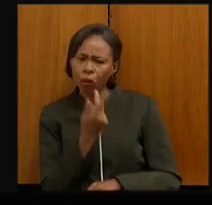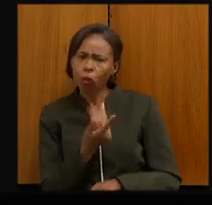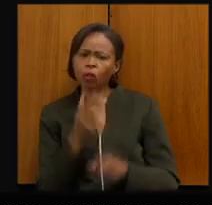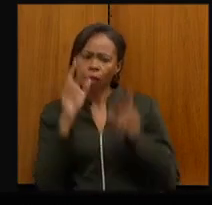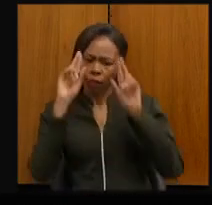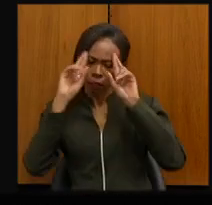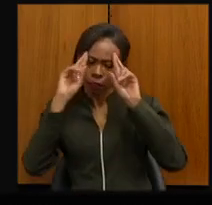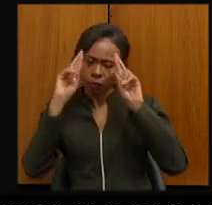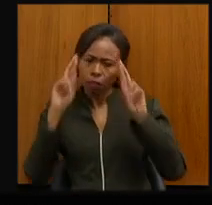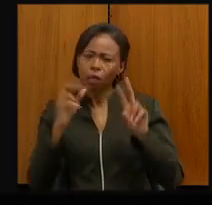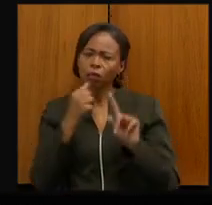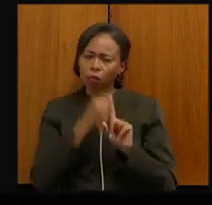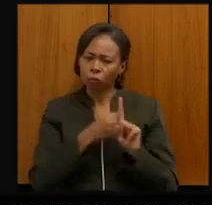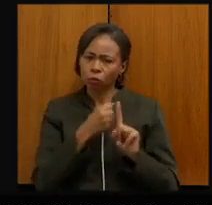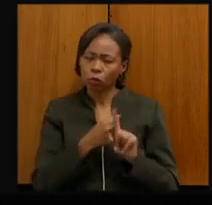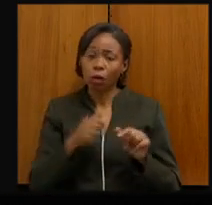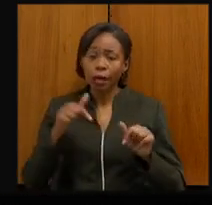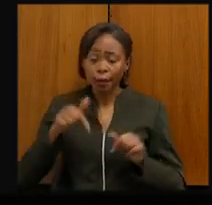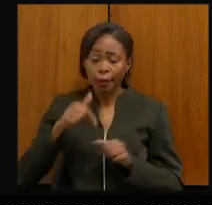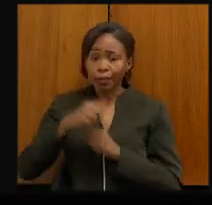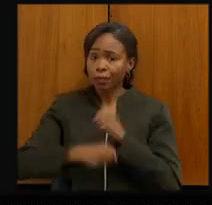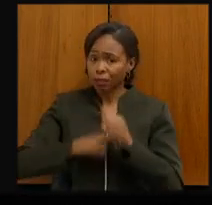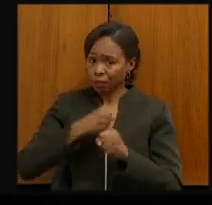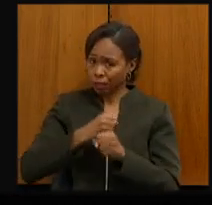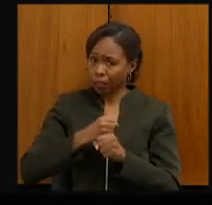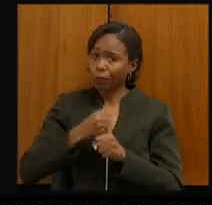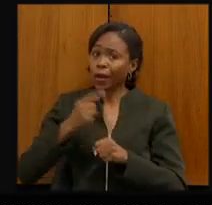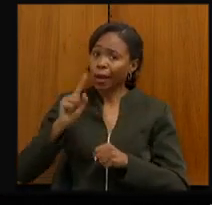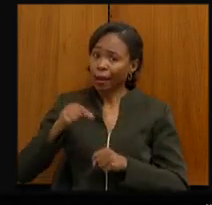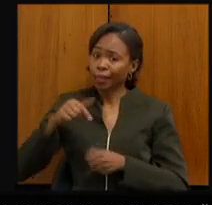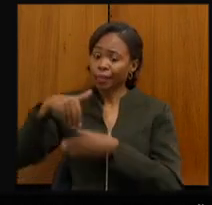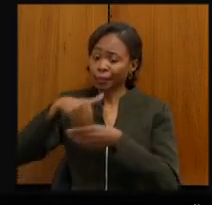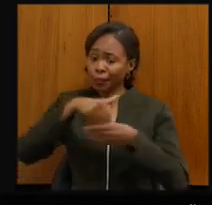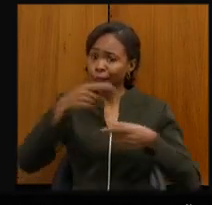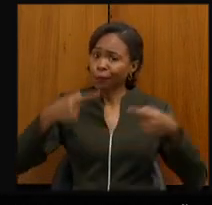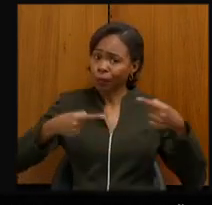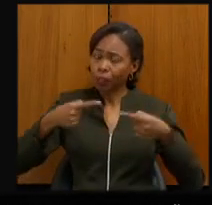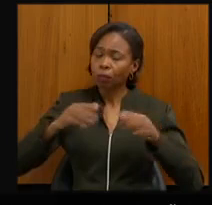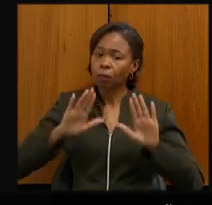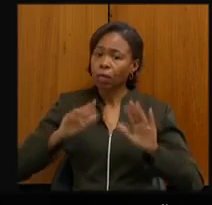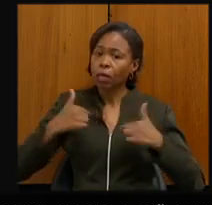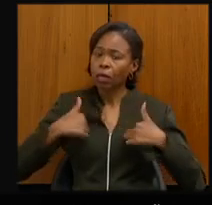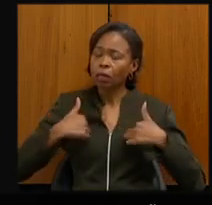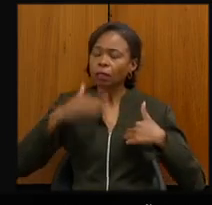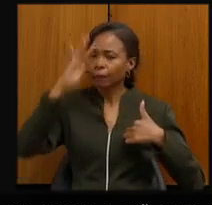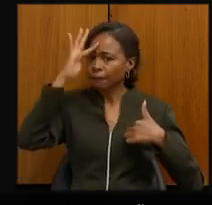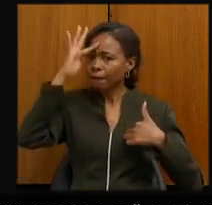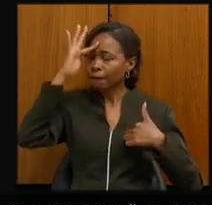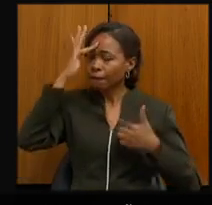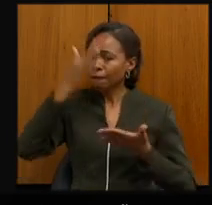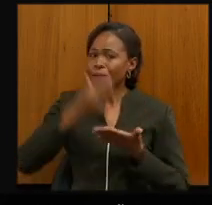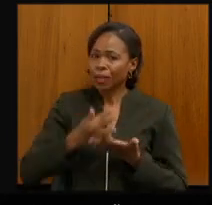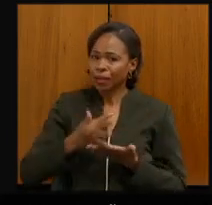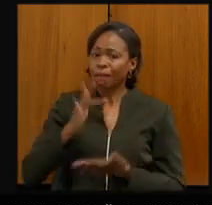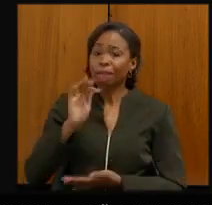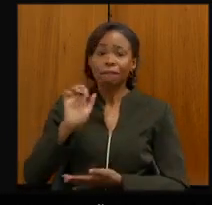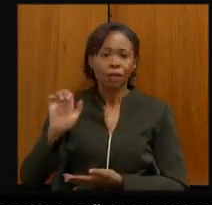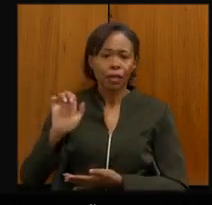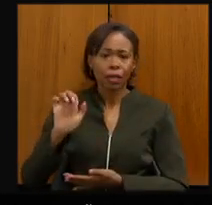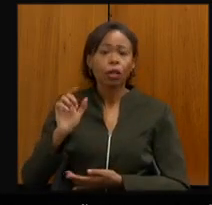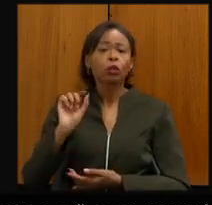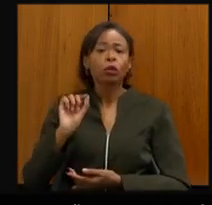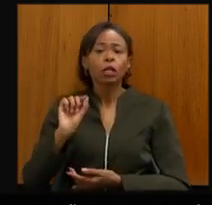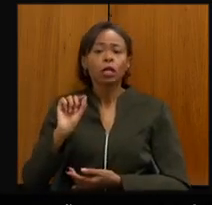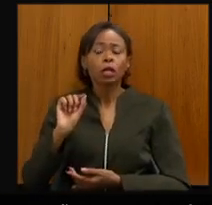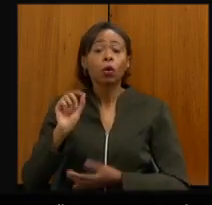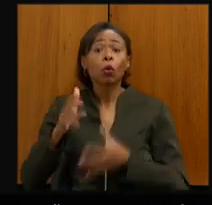te esquecendo é um ano político eu tenho fé e confiança de que grande Espírito vai